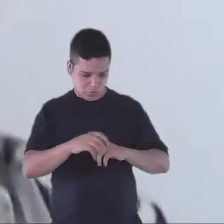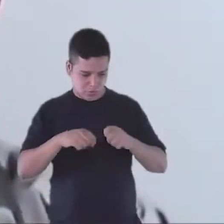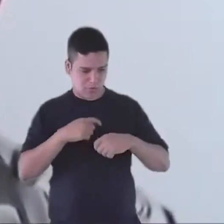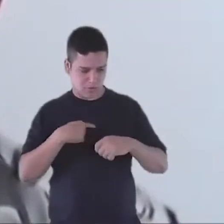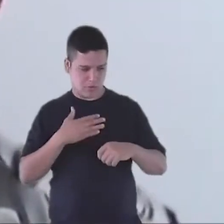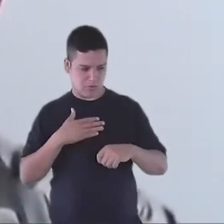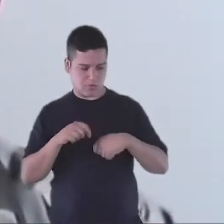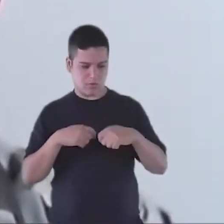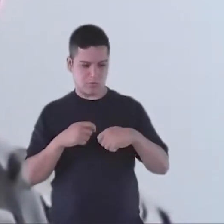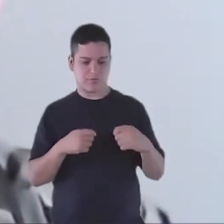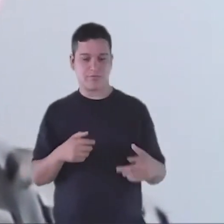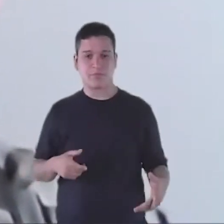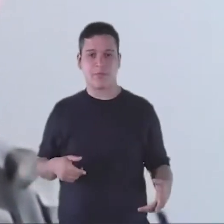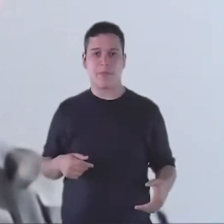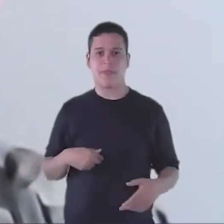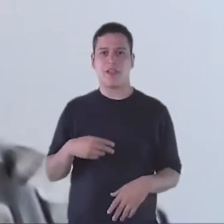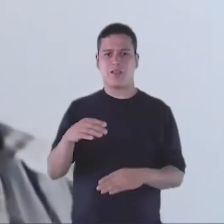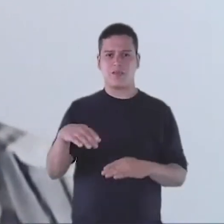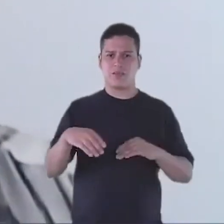Era o quechute.